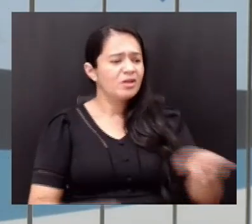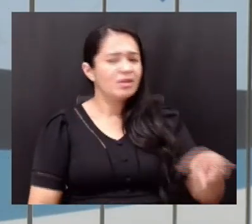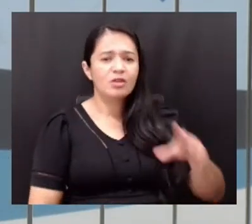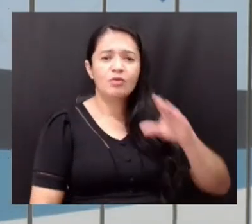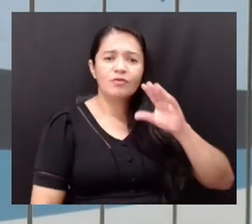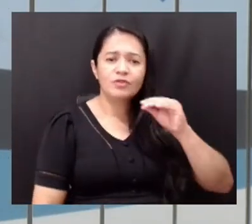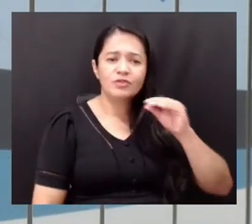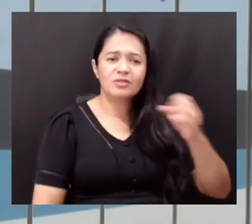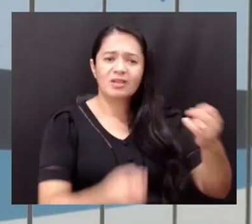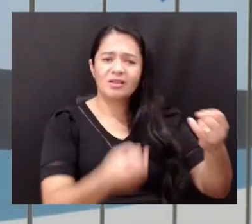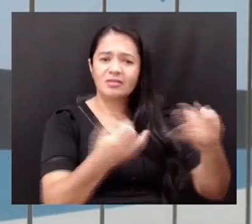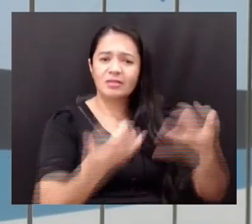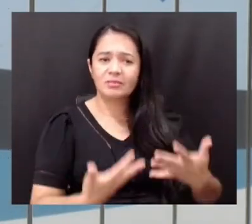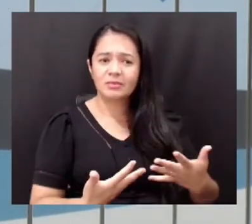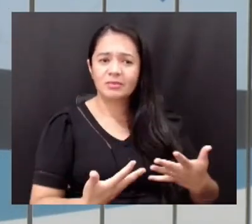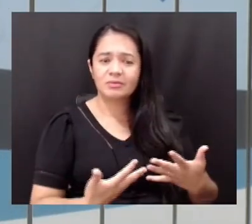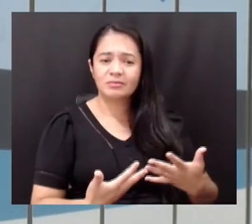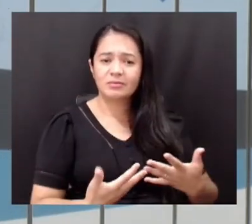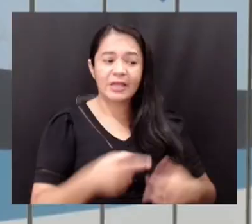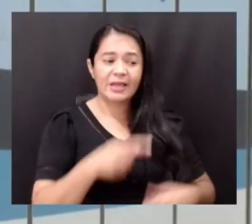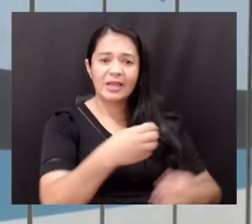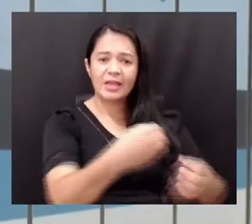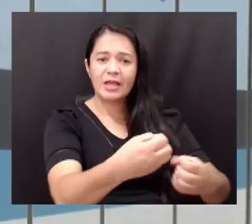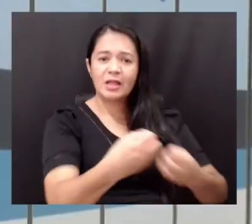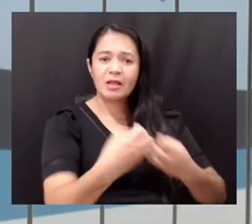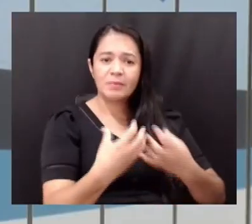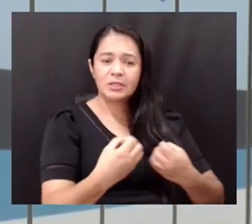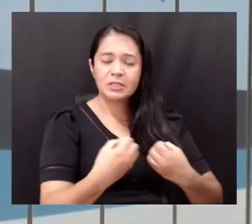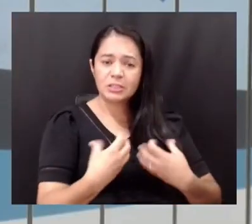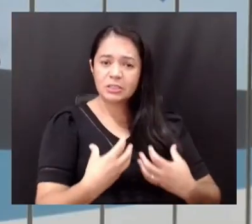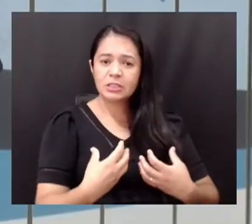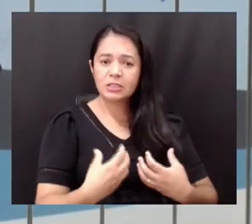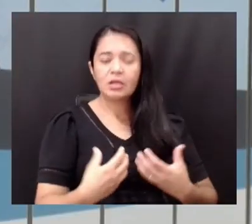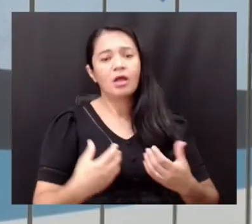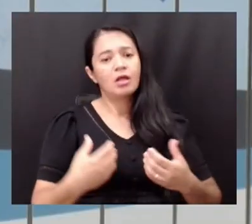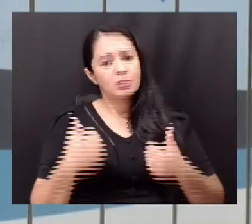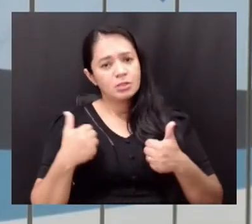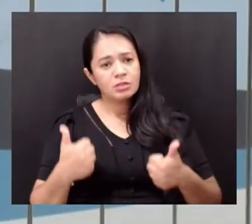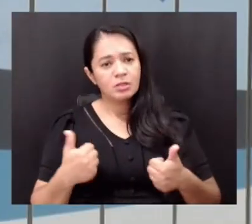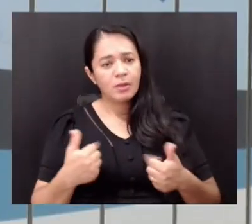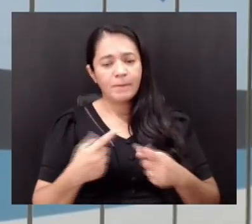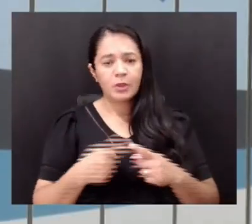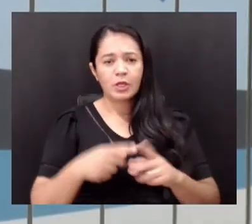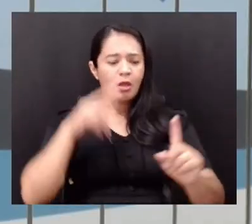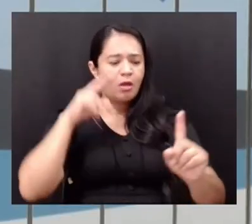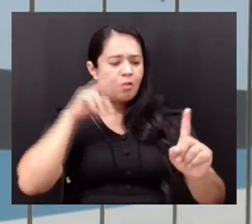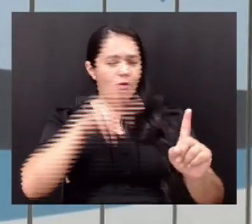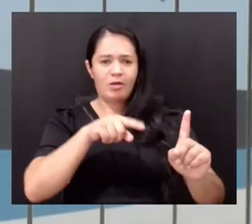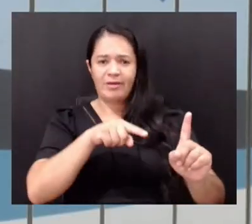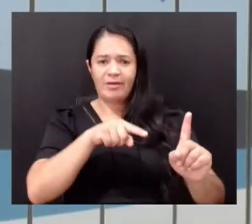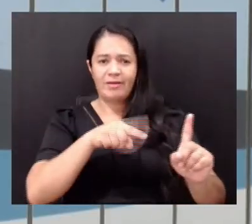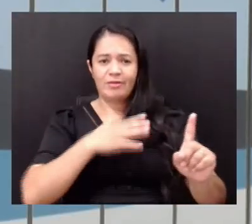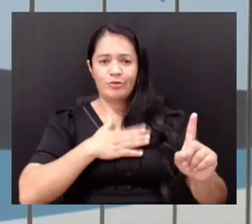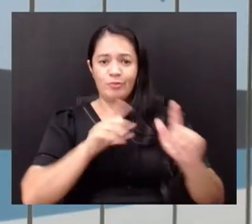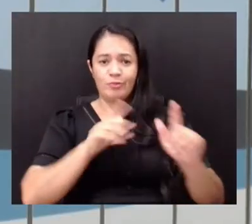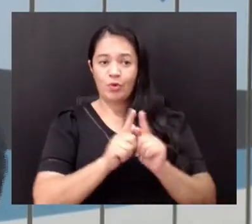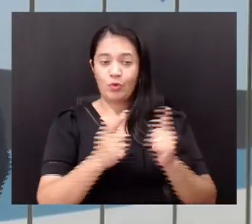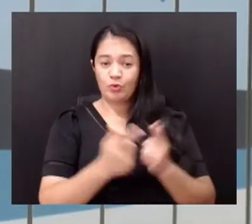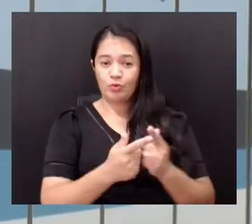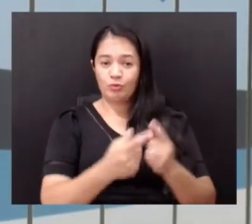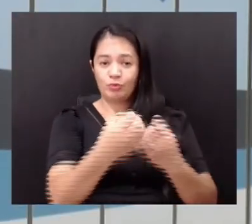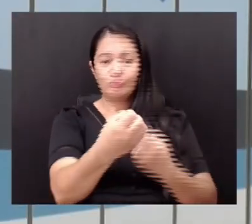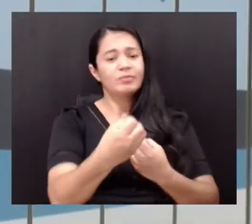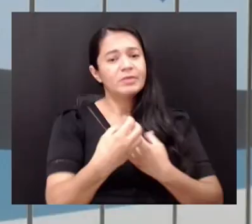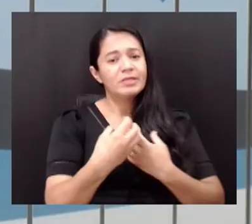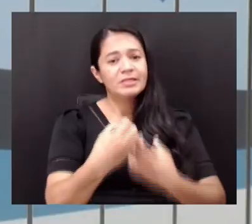me ensinar. Quando eu olho para uma pessoa, não, as pessoas da minha equipe têm muito a me ensinar. Eu consigo criar